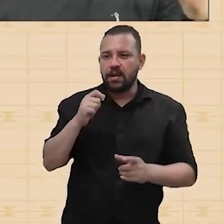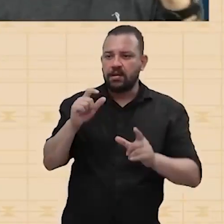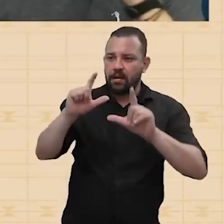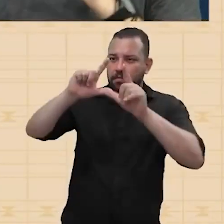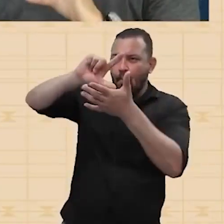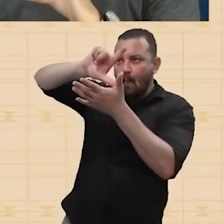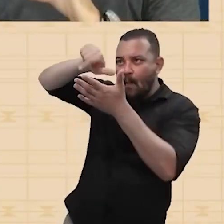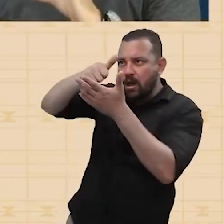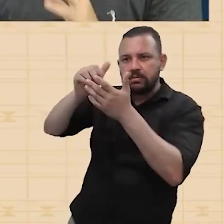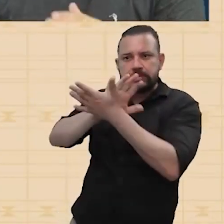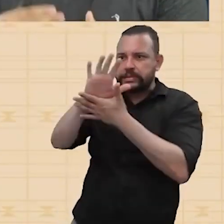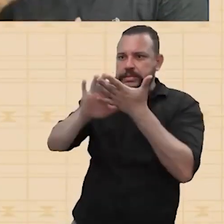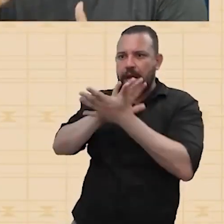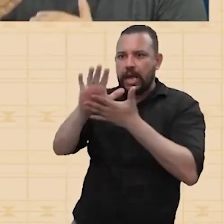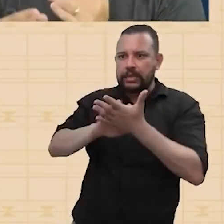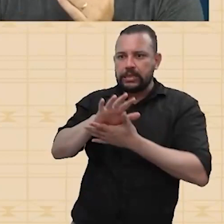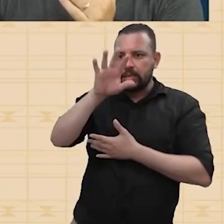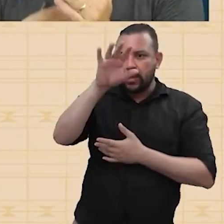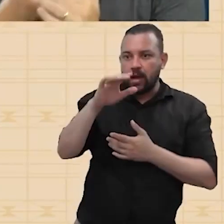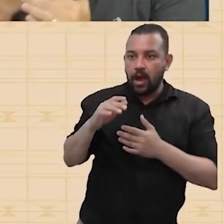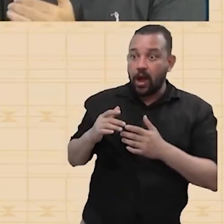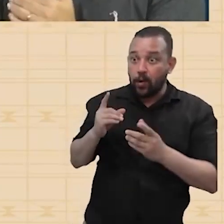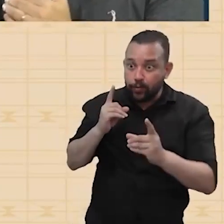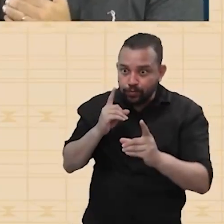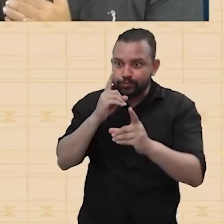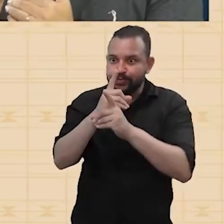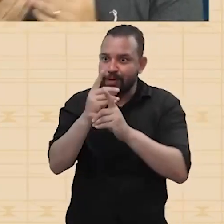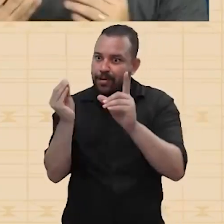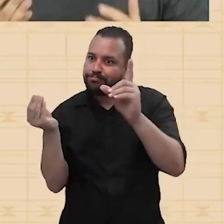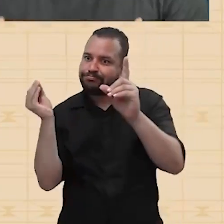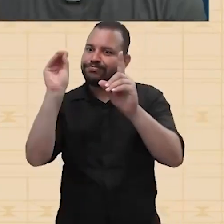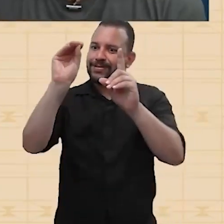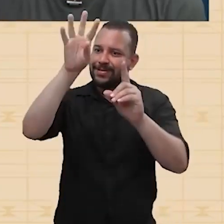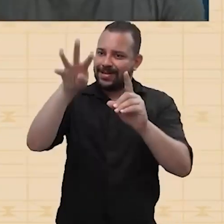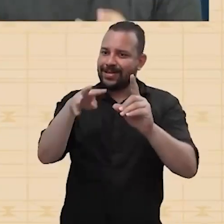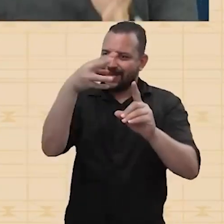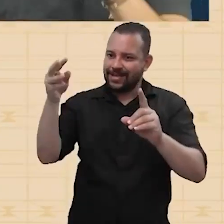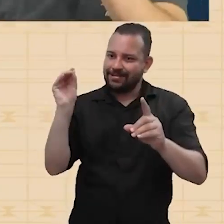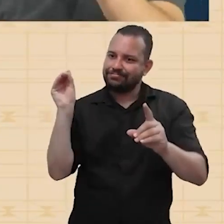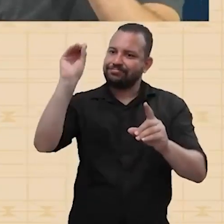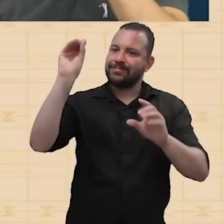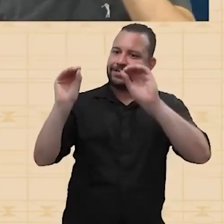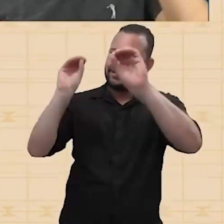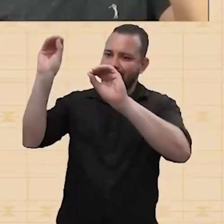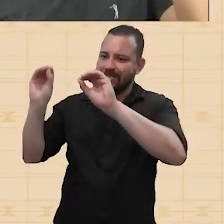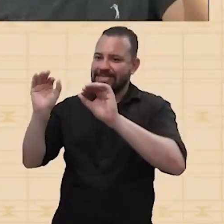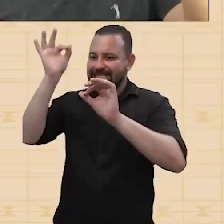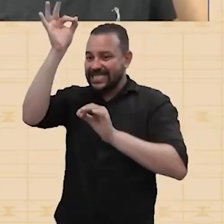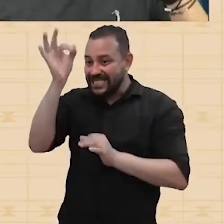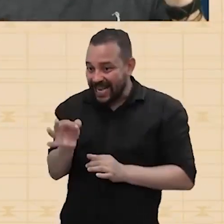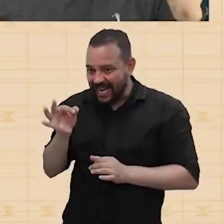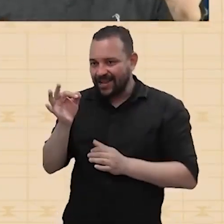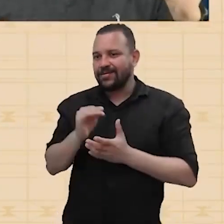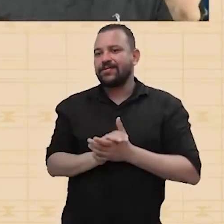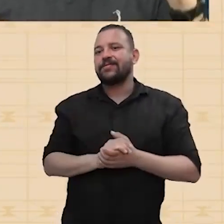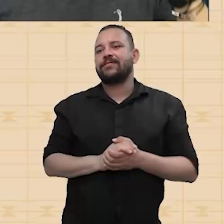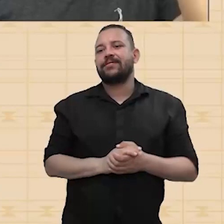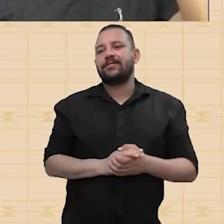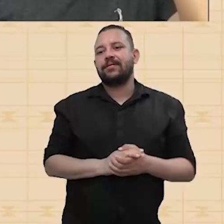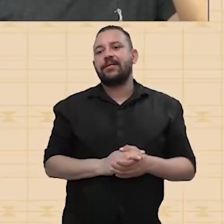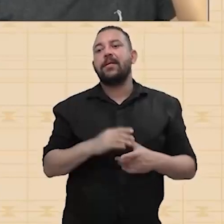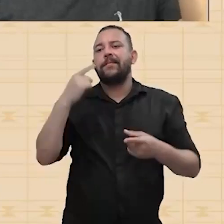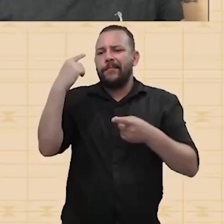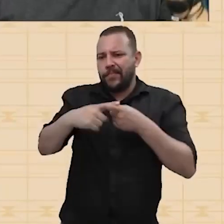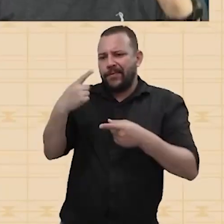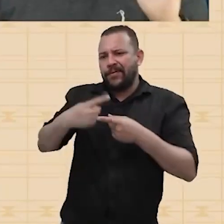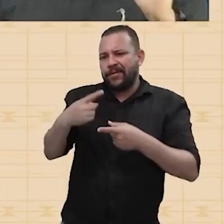lacuna para ele preencher. E quando descobriram aqueles elementos, pasmem, eles cabiam exatamente naquelas lacunas, porque